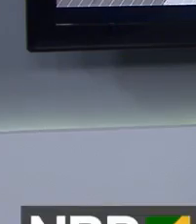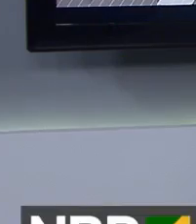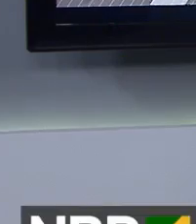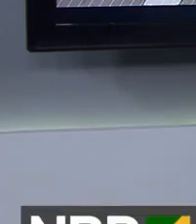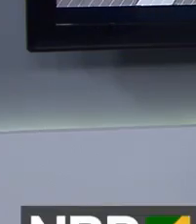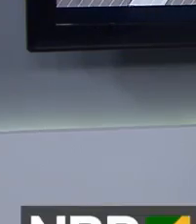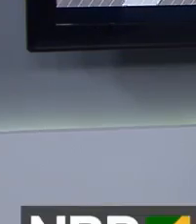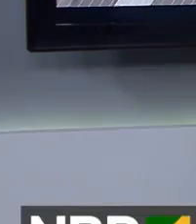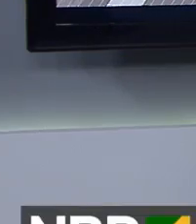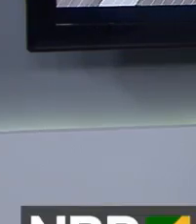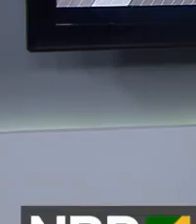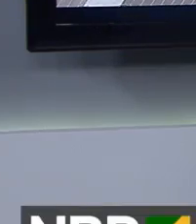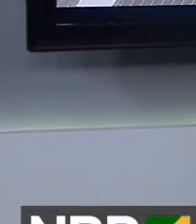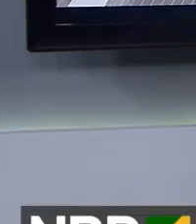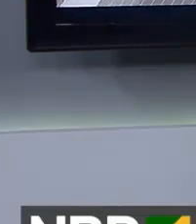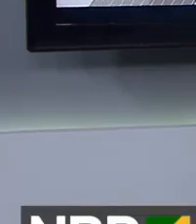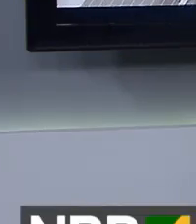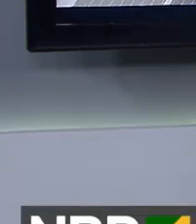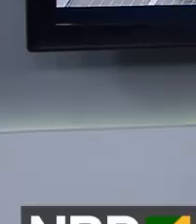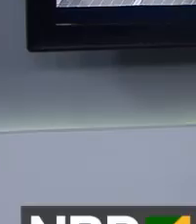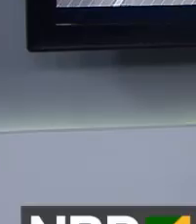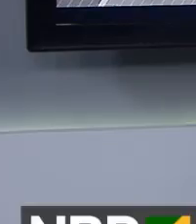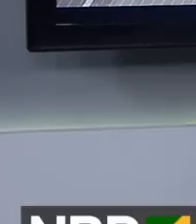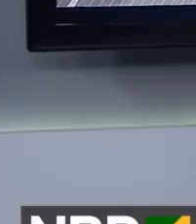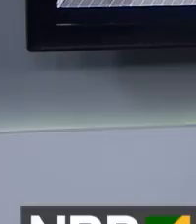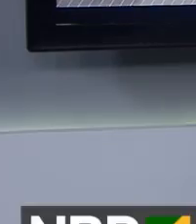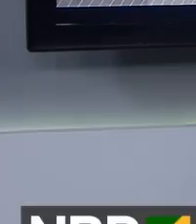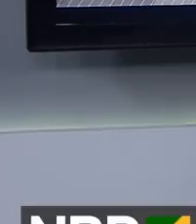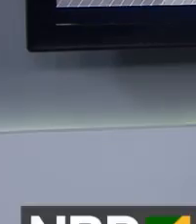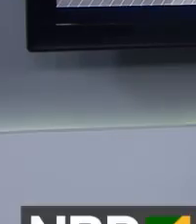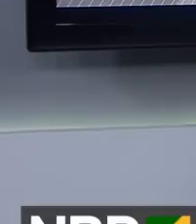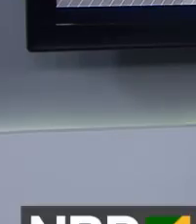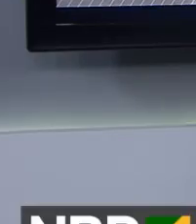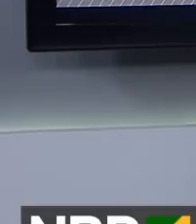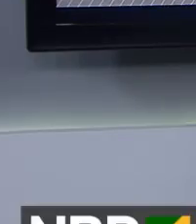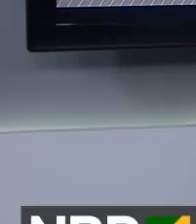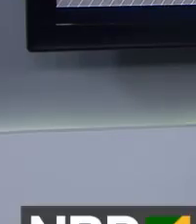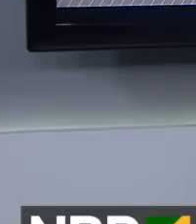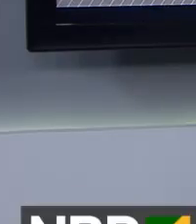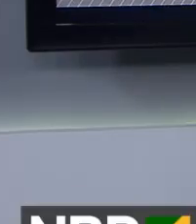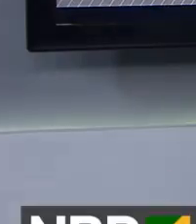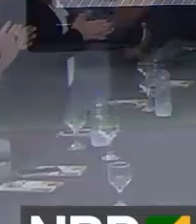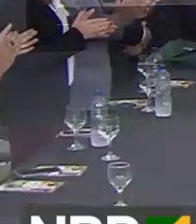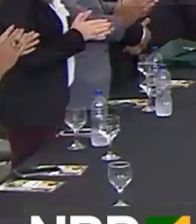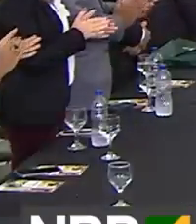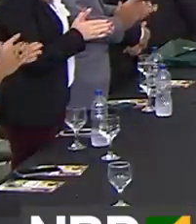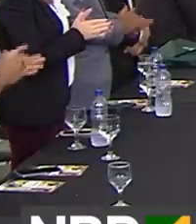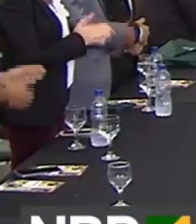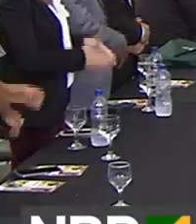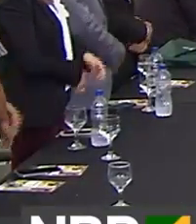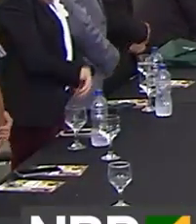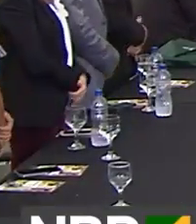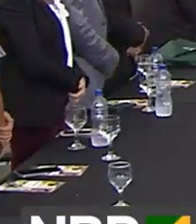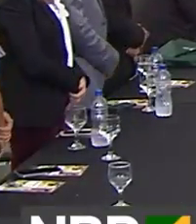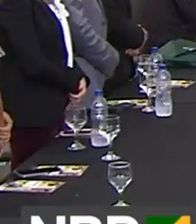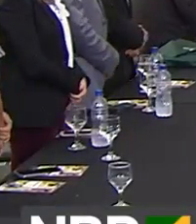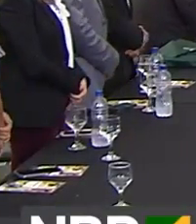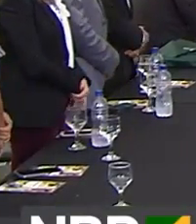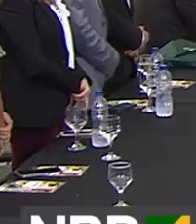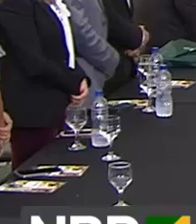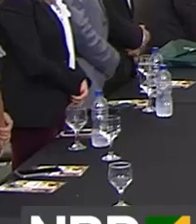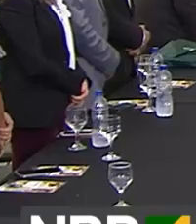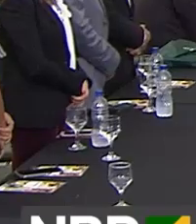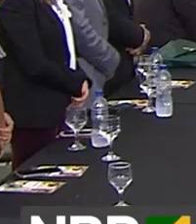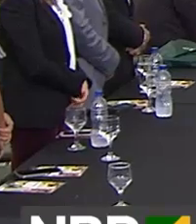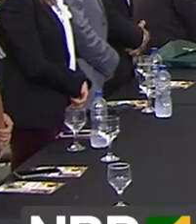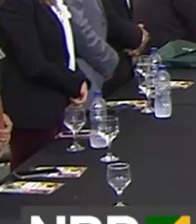Olá, interrompemos a programação para transmitir ao vivo, direto do Palácio do Planalto, participação do presidente Michel Temer na reunião dos